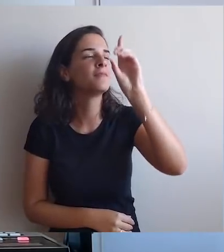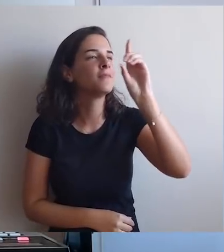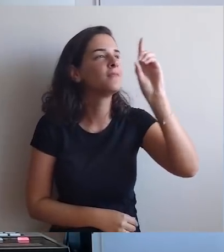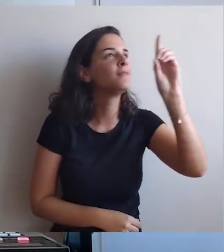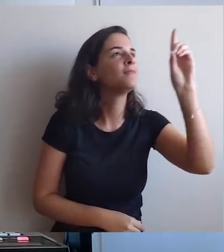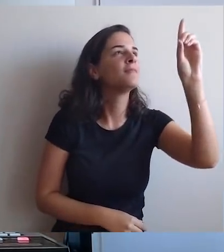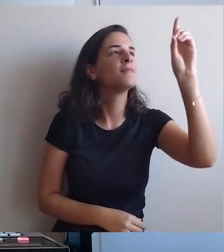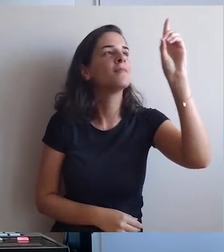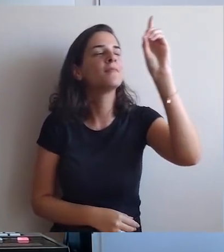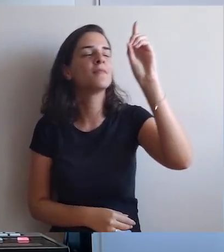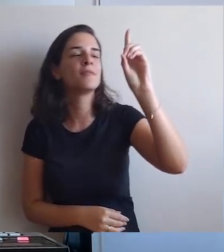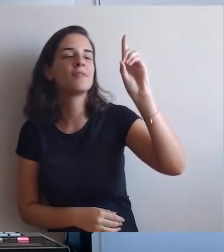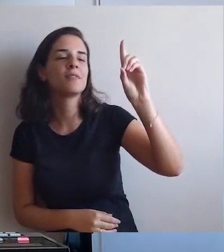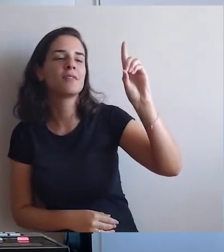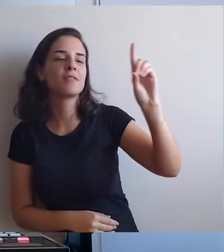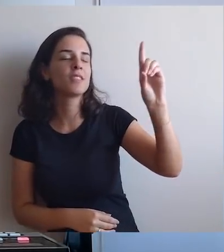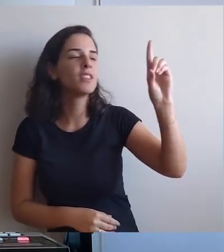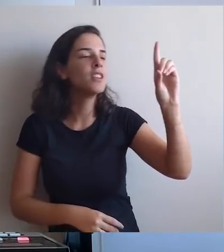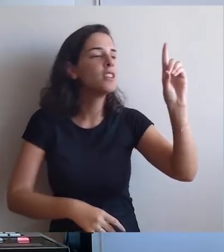sim, és Tu.